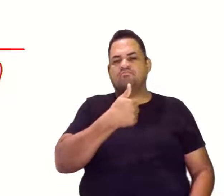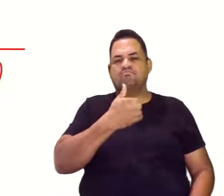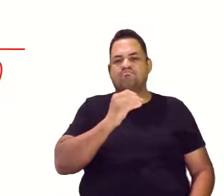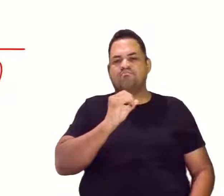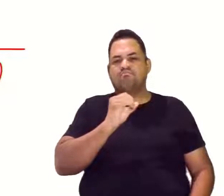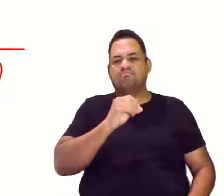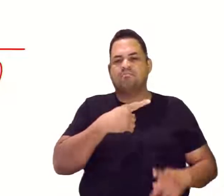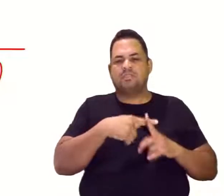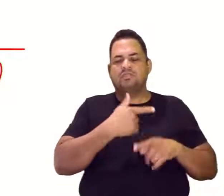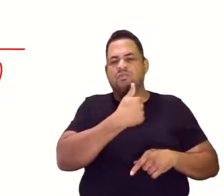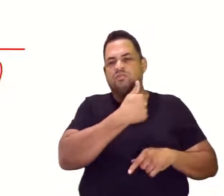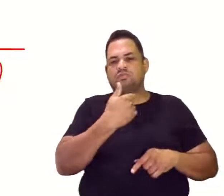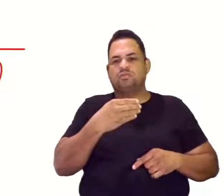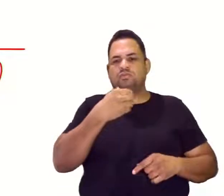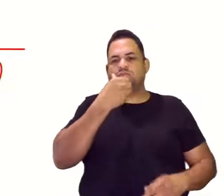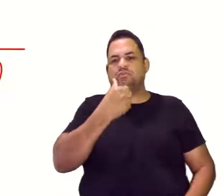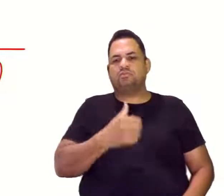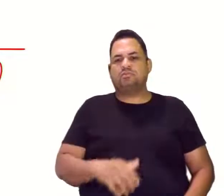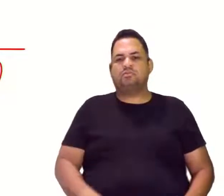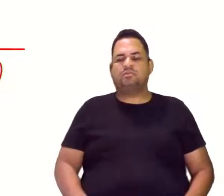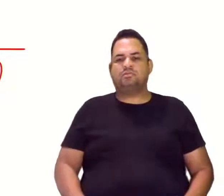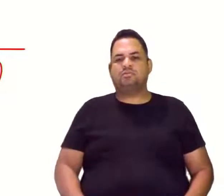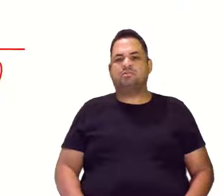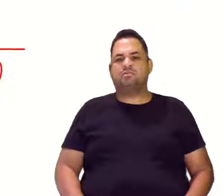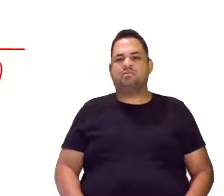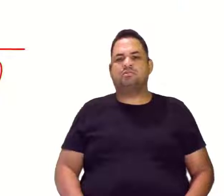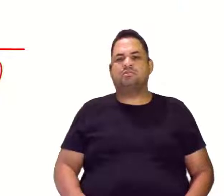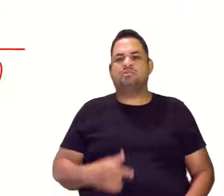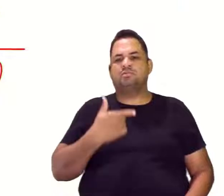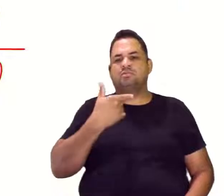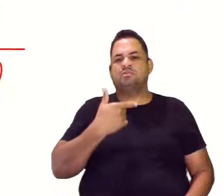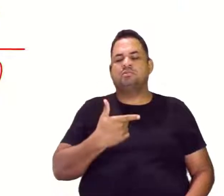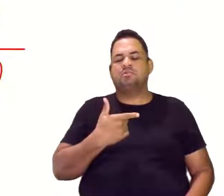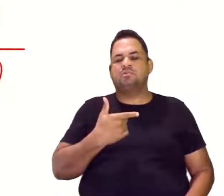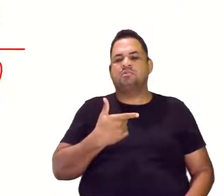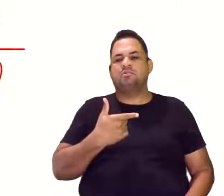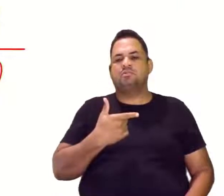Então, com 12 vai dar 92. Então, vai dar